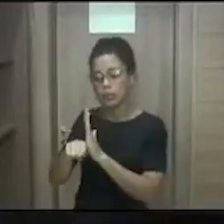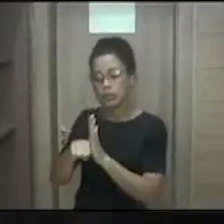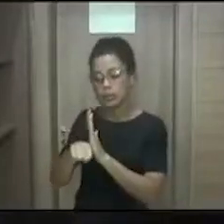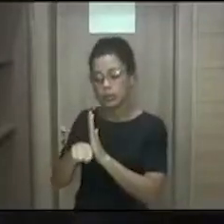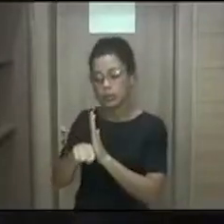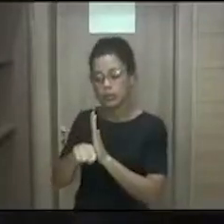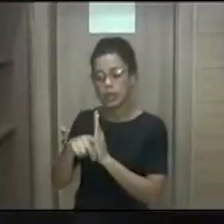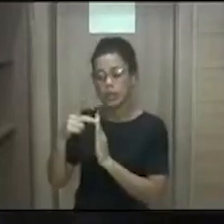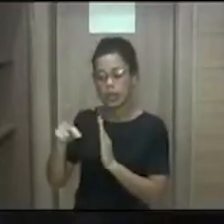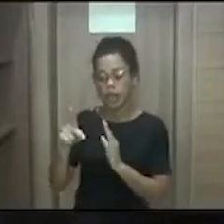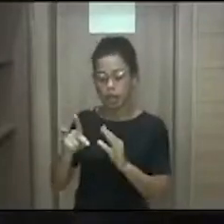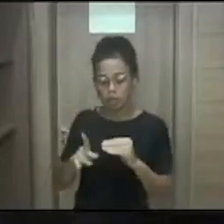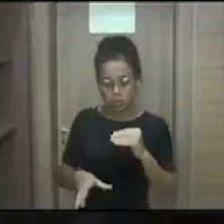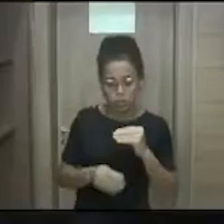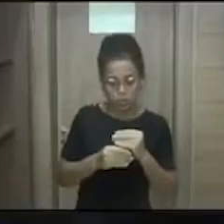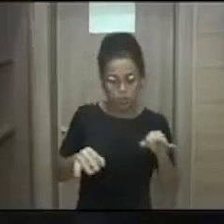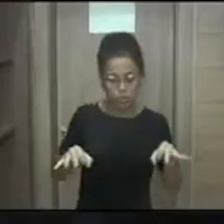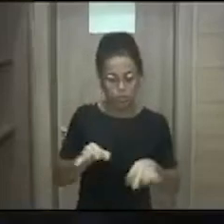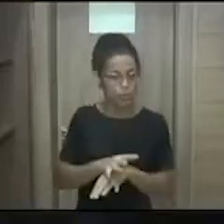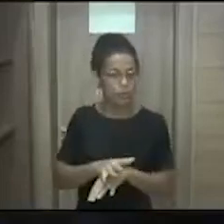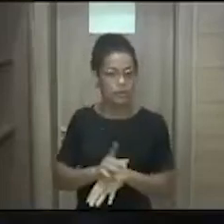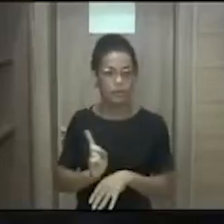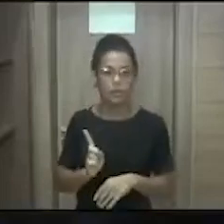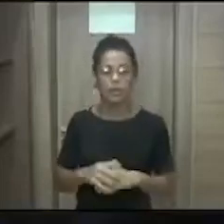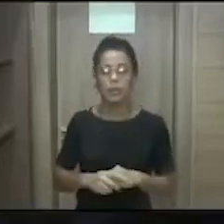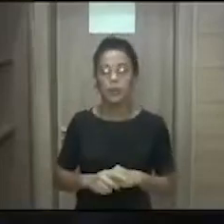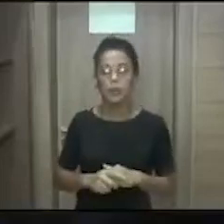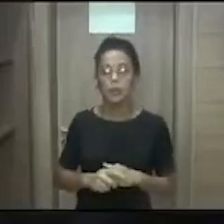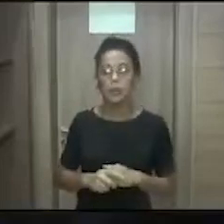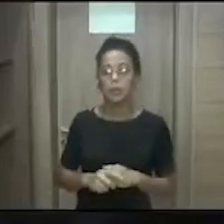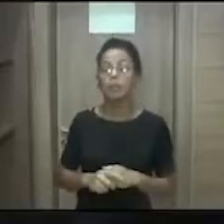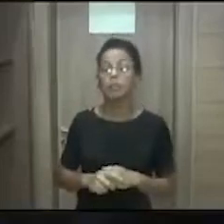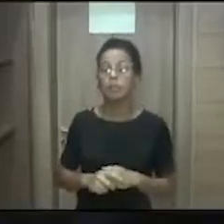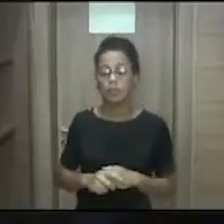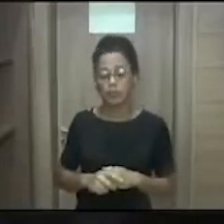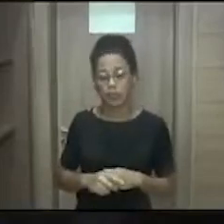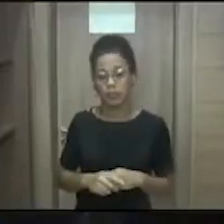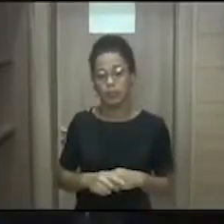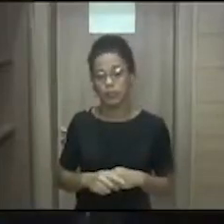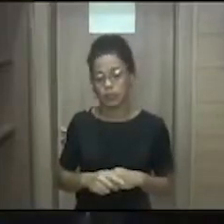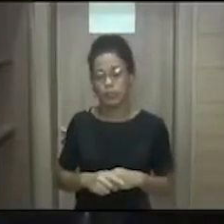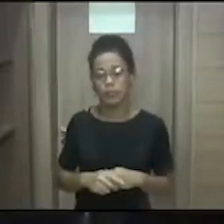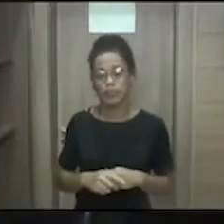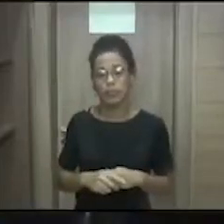foi completa, né? Mas uma relativa facilidade.